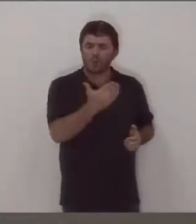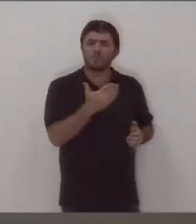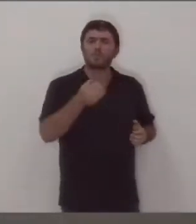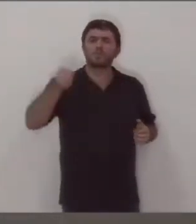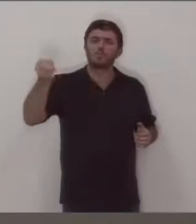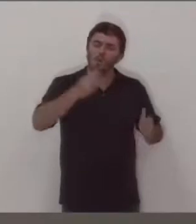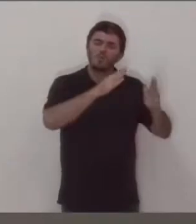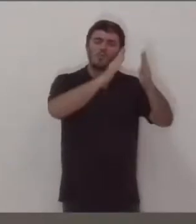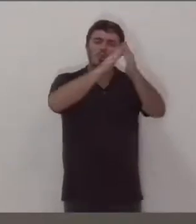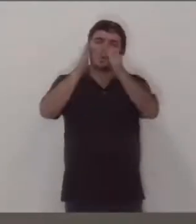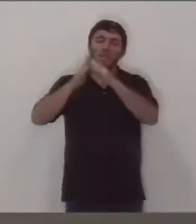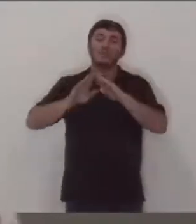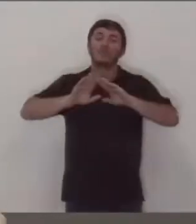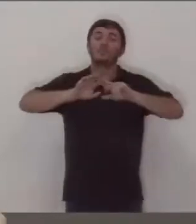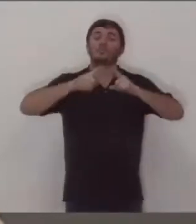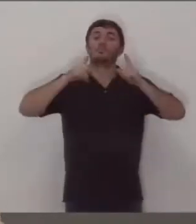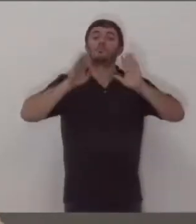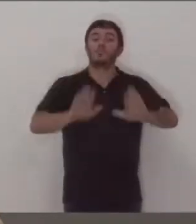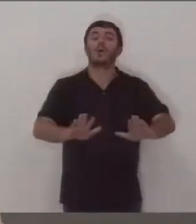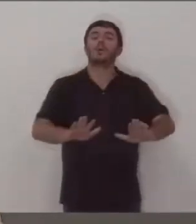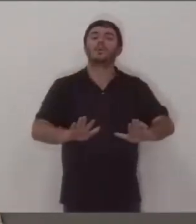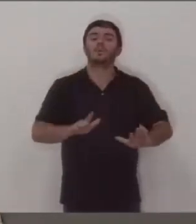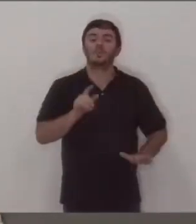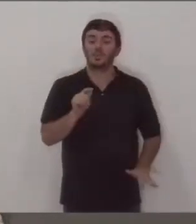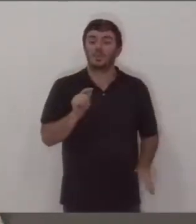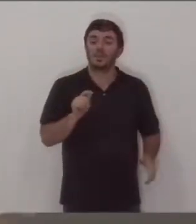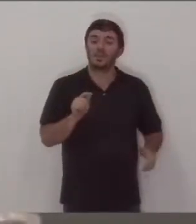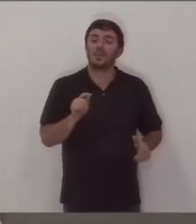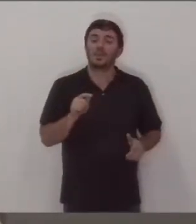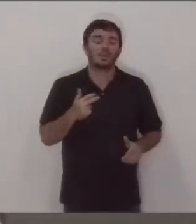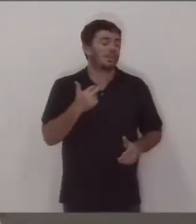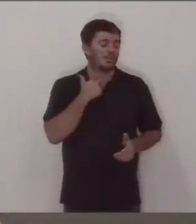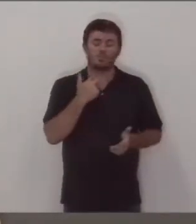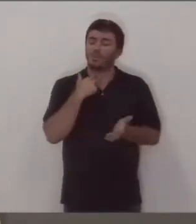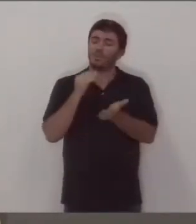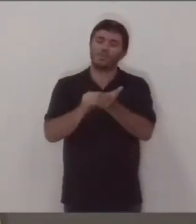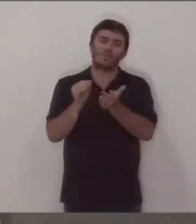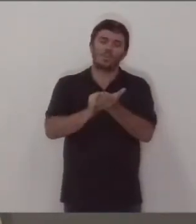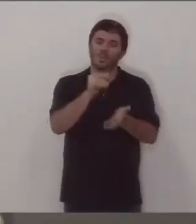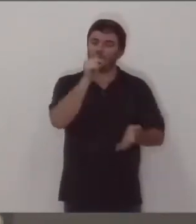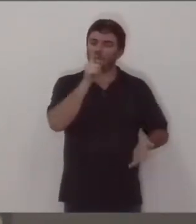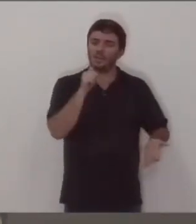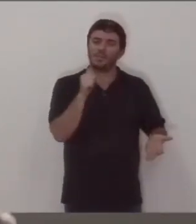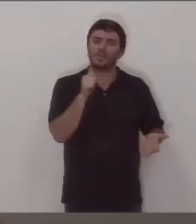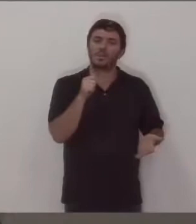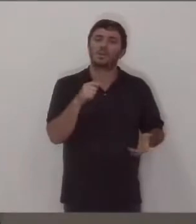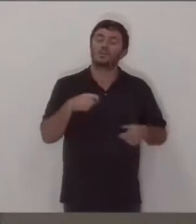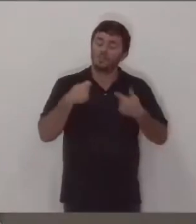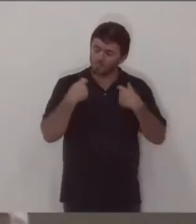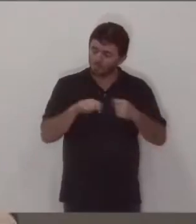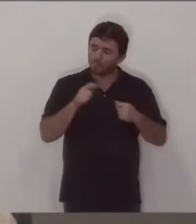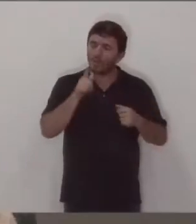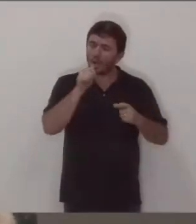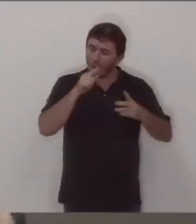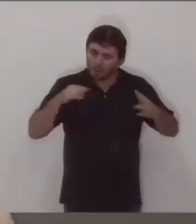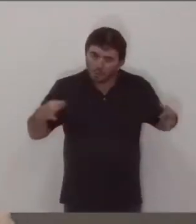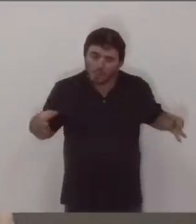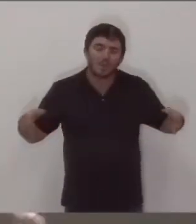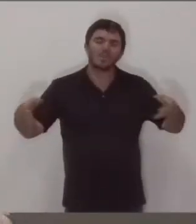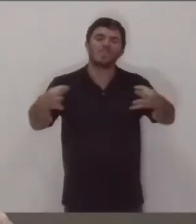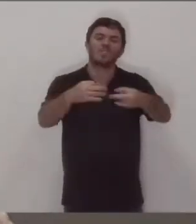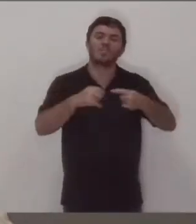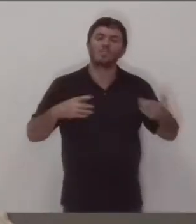hoje, e aqui quem duvida, eu falei com a Celebave no sábado, só ir dar um pulo na Rua Madrid, constantemente, a falta de água lá no alto